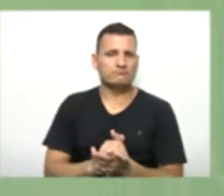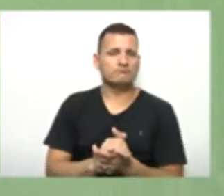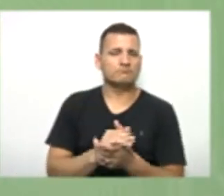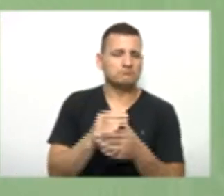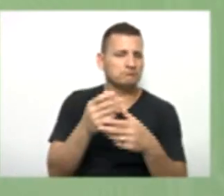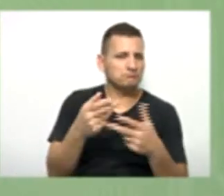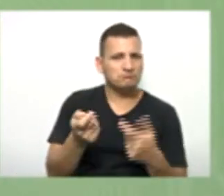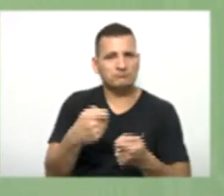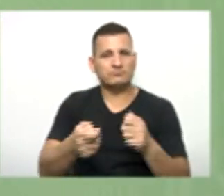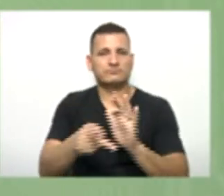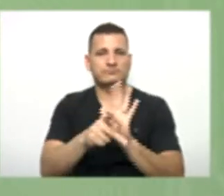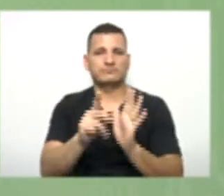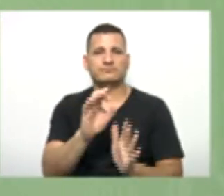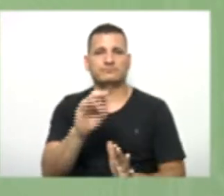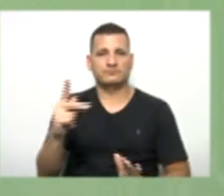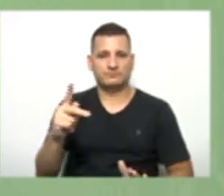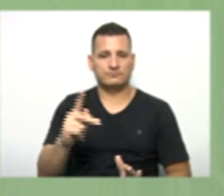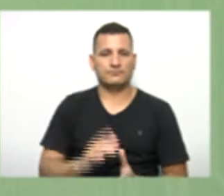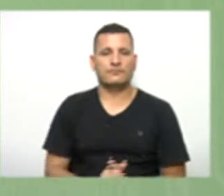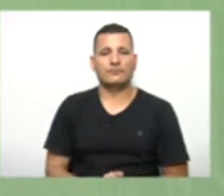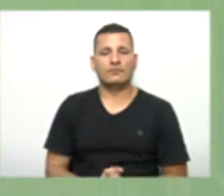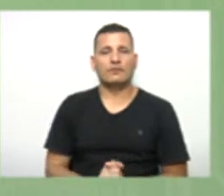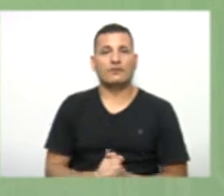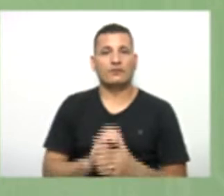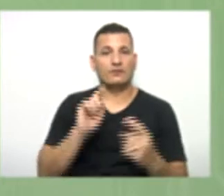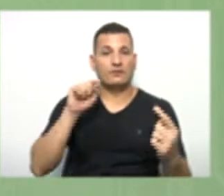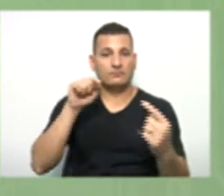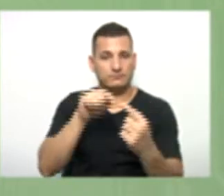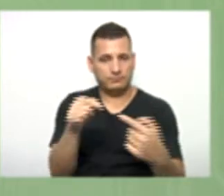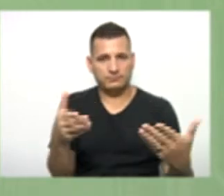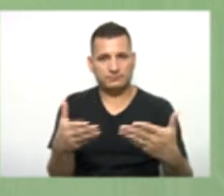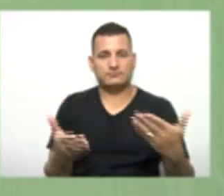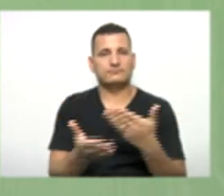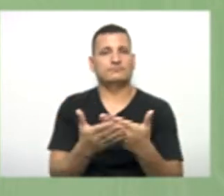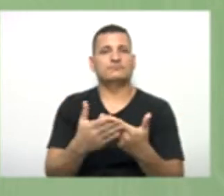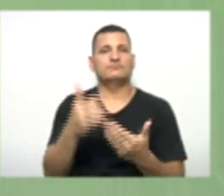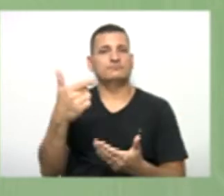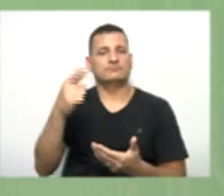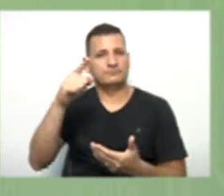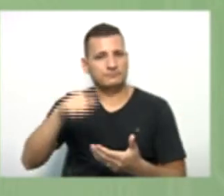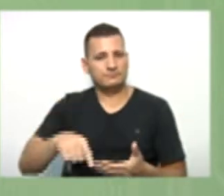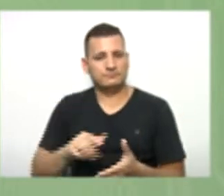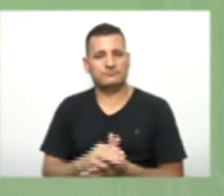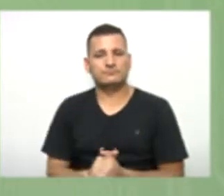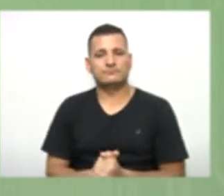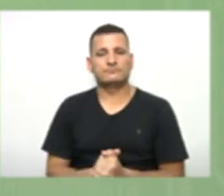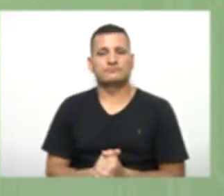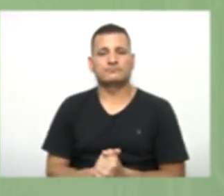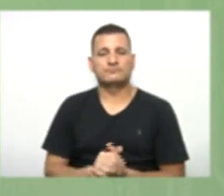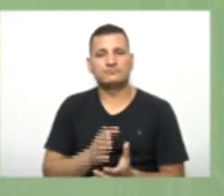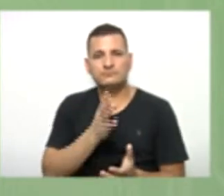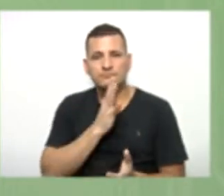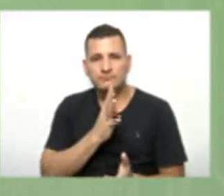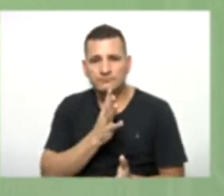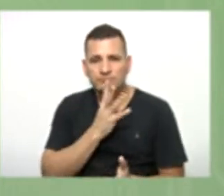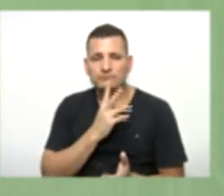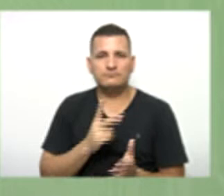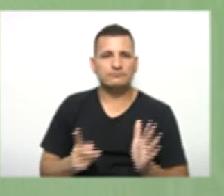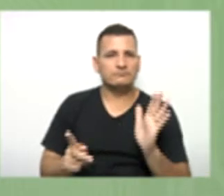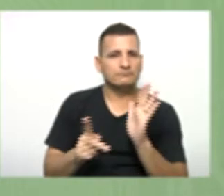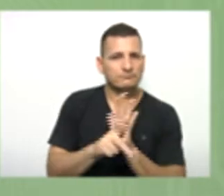cooperativas. O objetivo da teleaula 2 é conhecer os bens, direitos